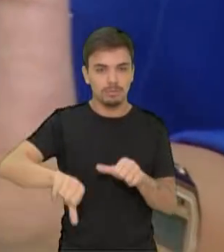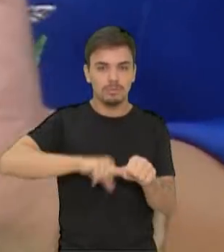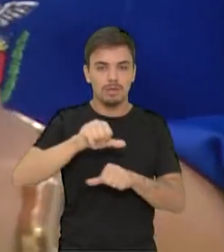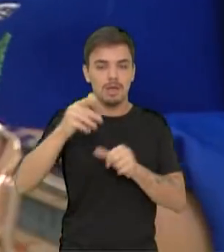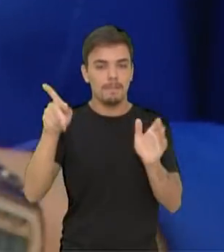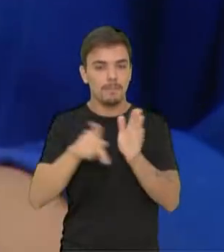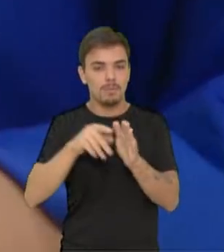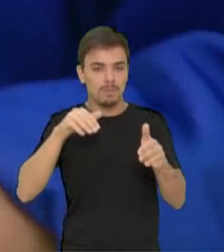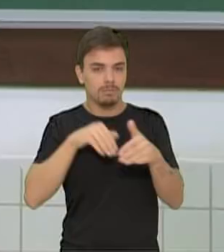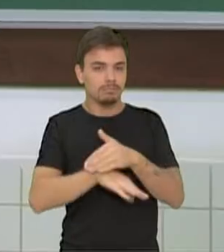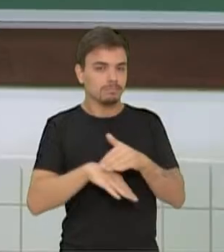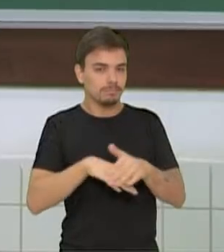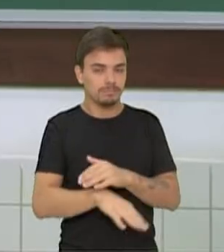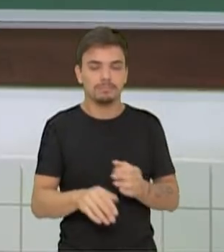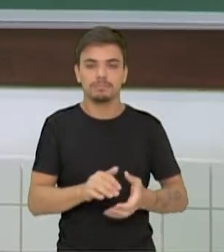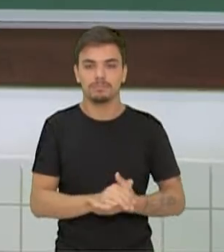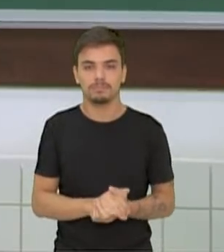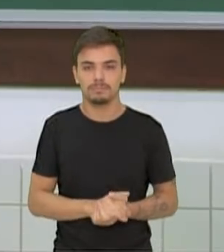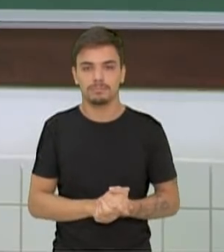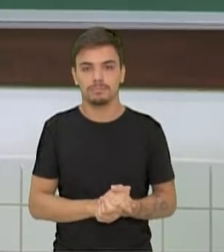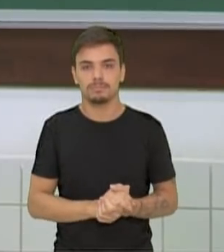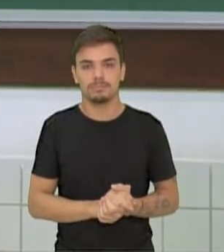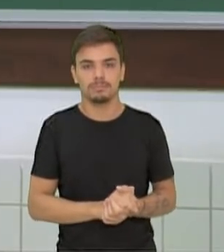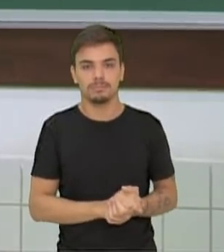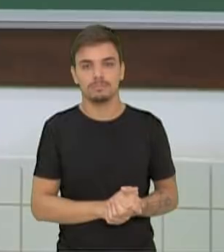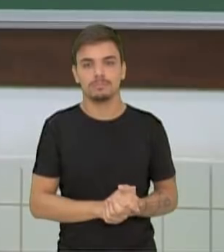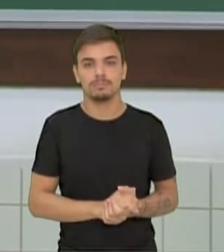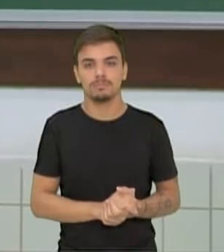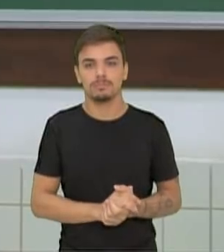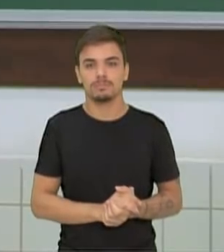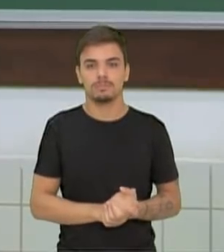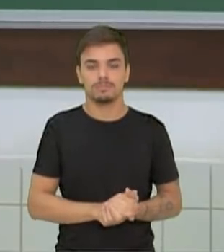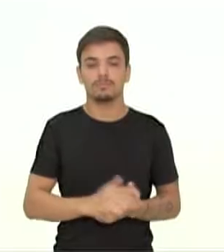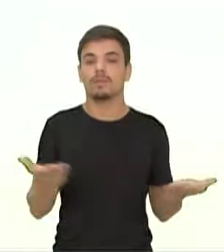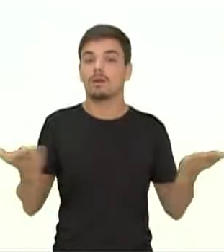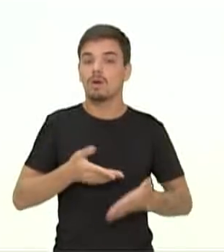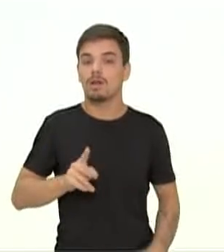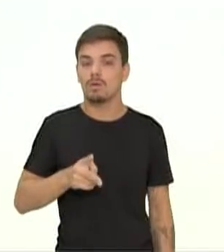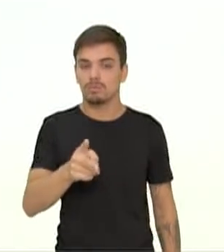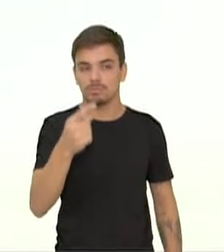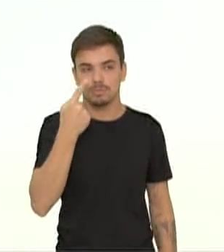de colecionador quase. Beleza? Vamos continuar então.